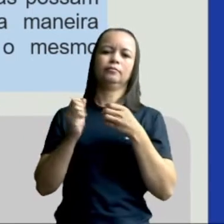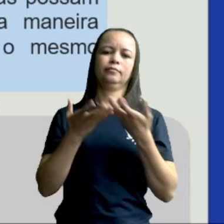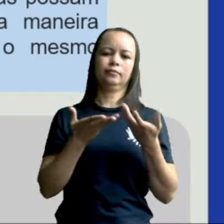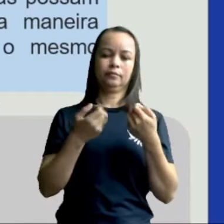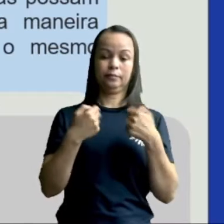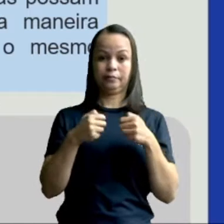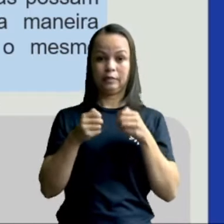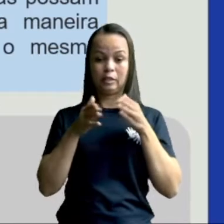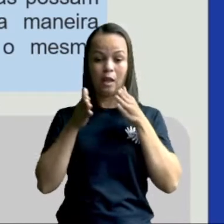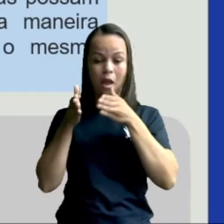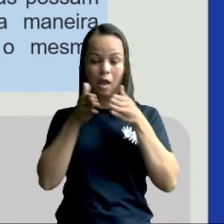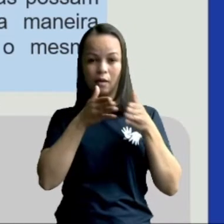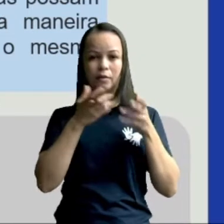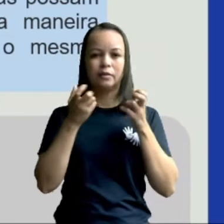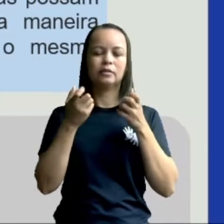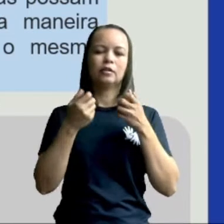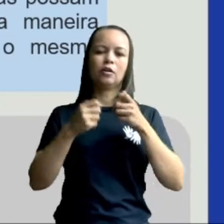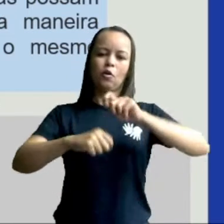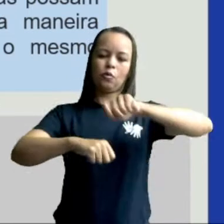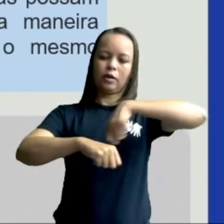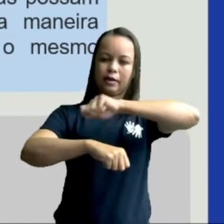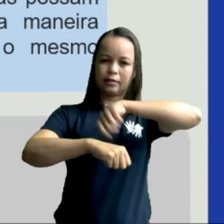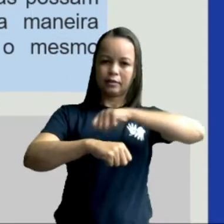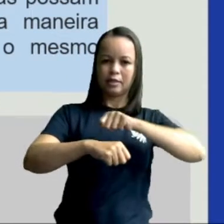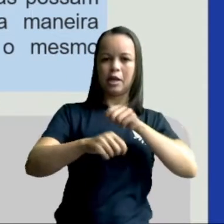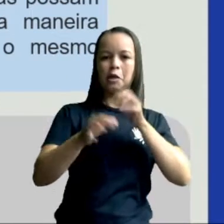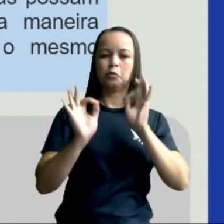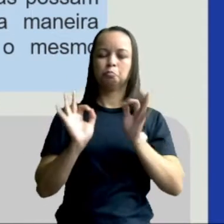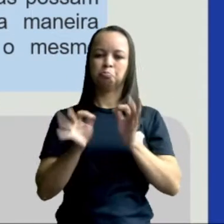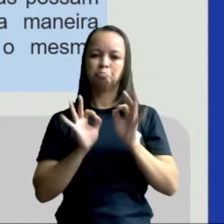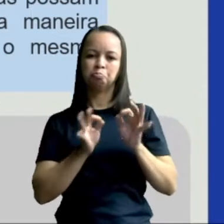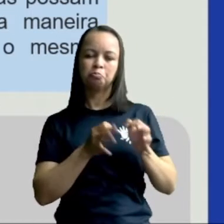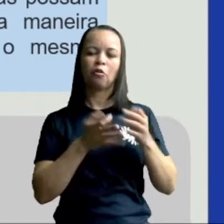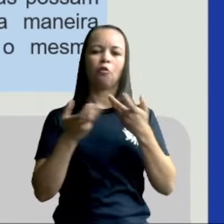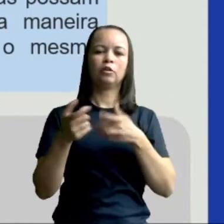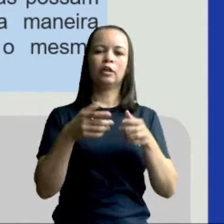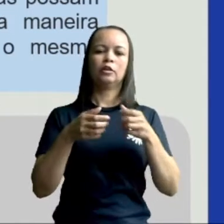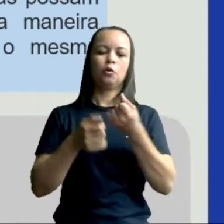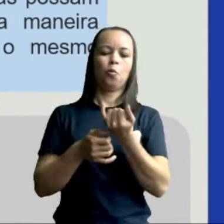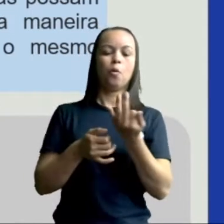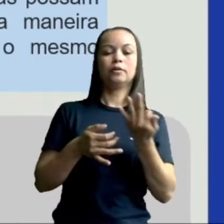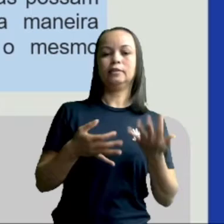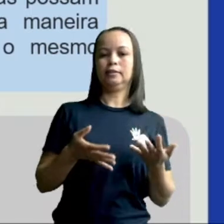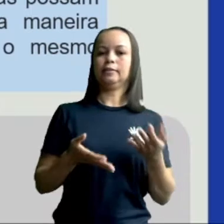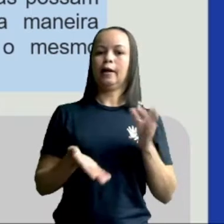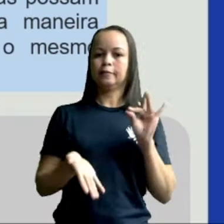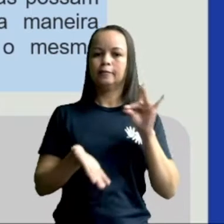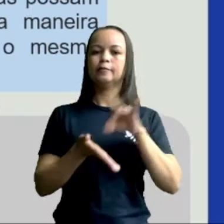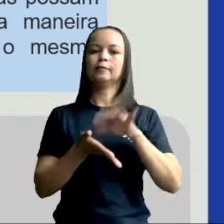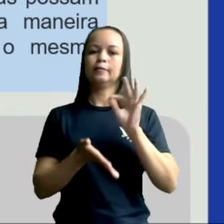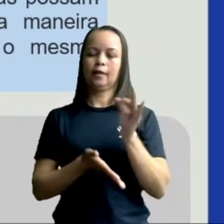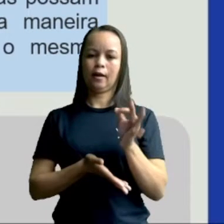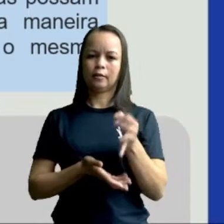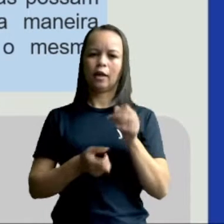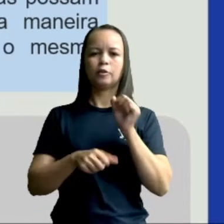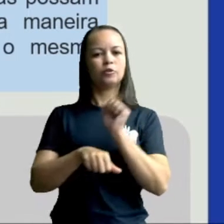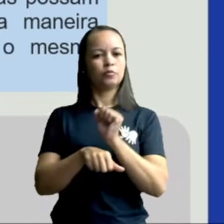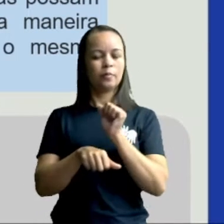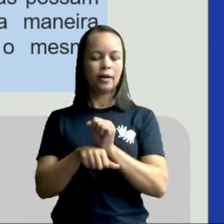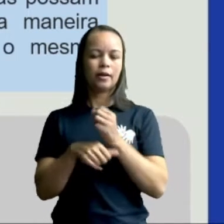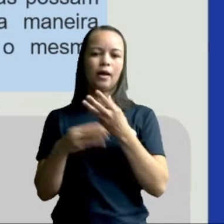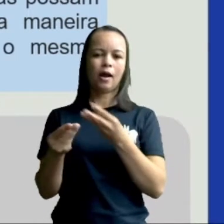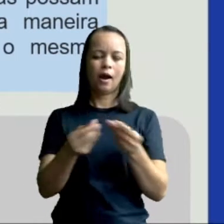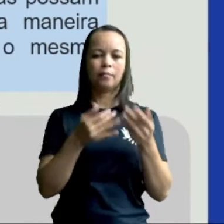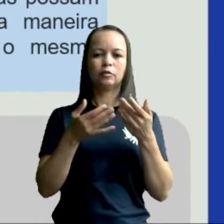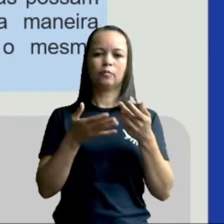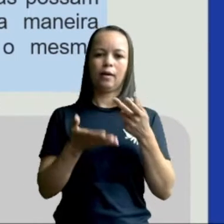Temos que misturar os ingredientes corretos, em quantidades específicas e esperar por um tempo determinado para